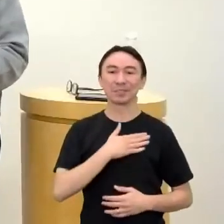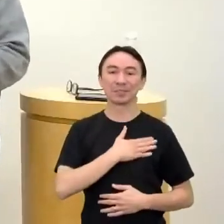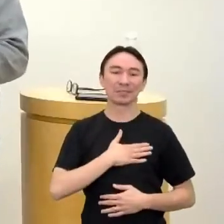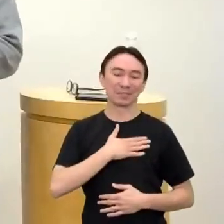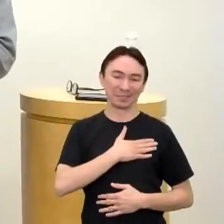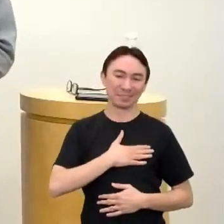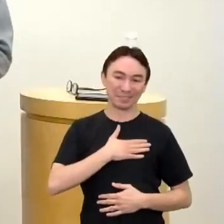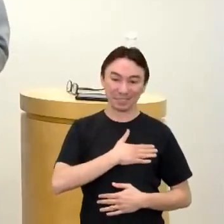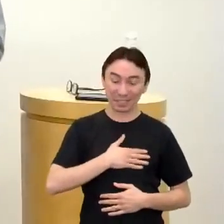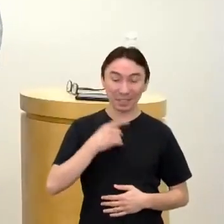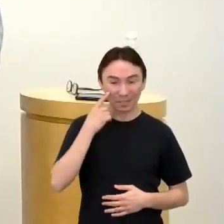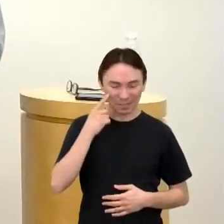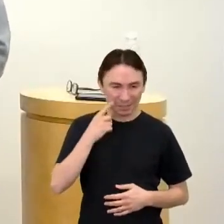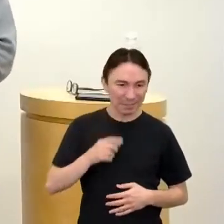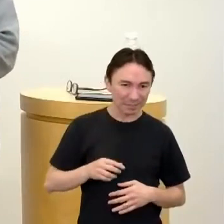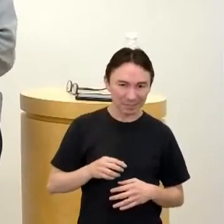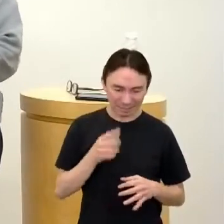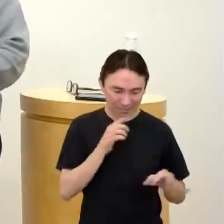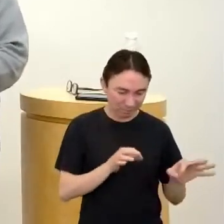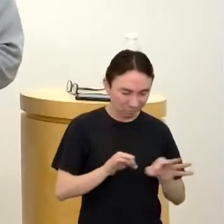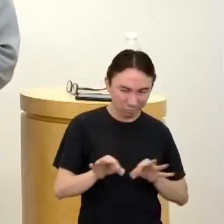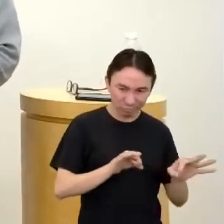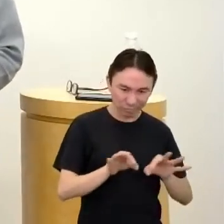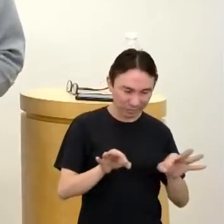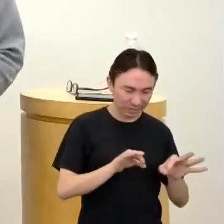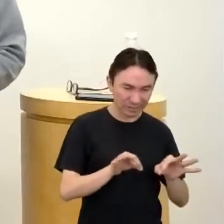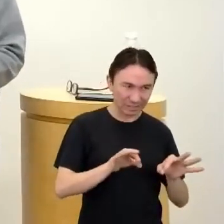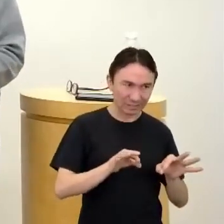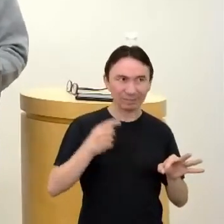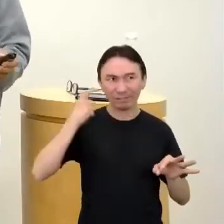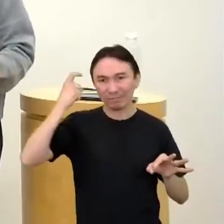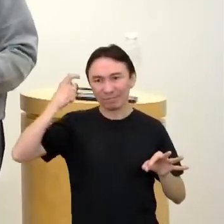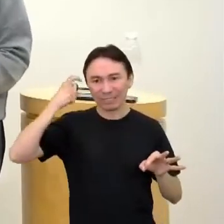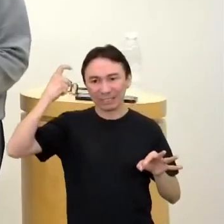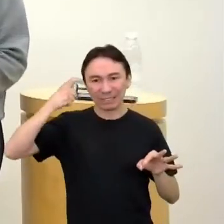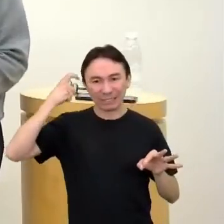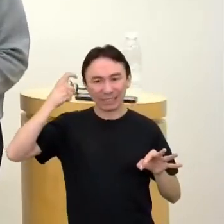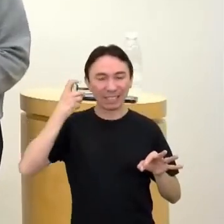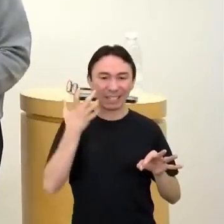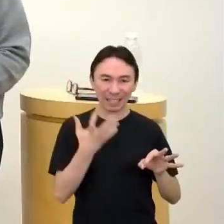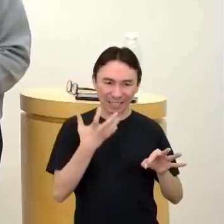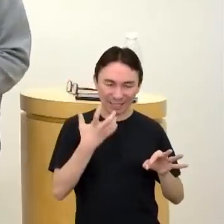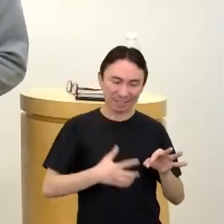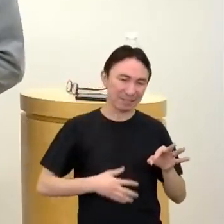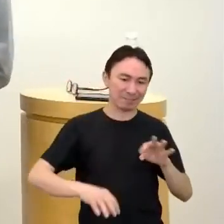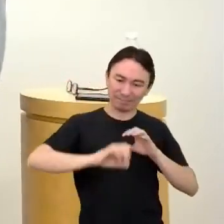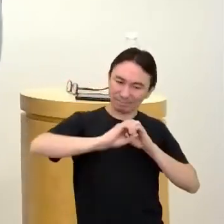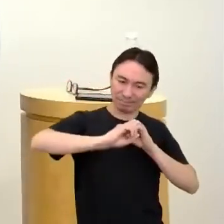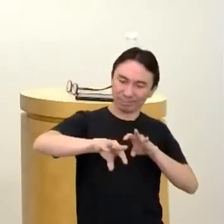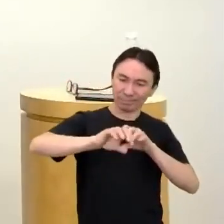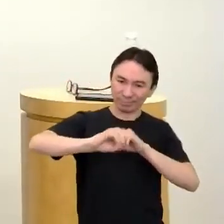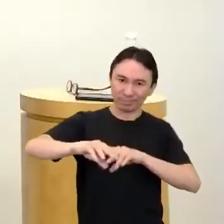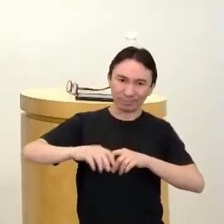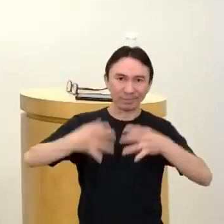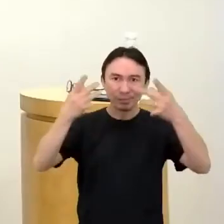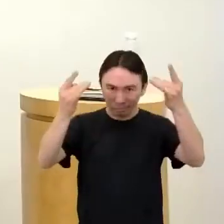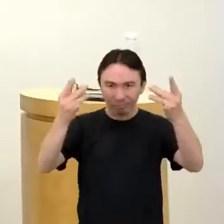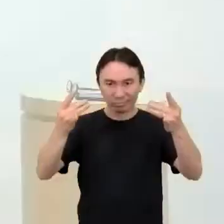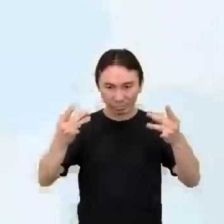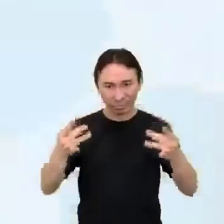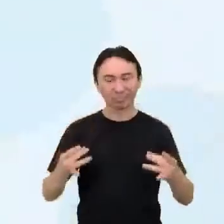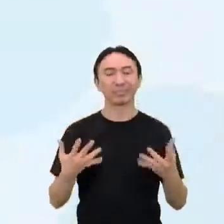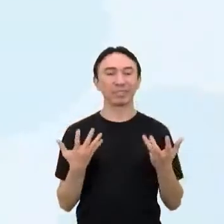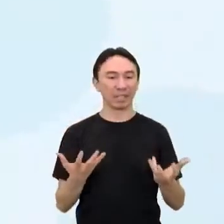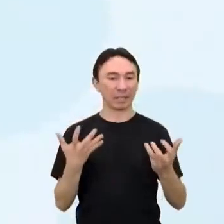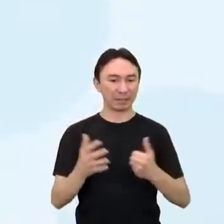fiquei preocupado na hora de resolver isso aí. A gente procura, de alguma maneira, ser bastante didático. Ai, lembrando que essa atividade aí,